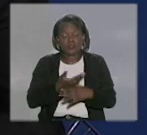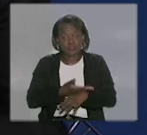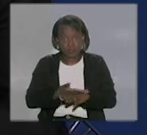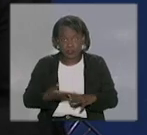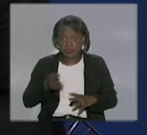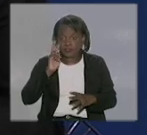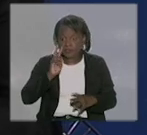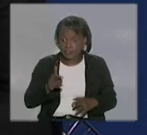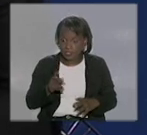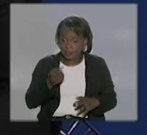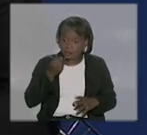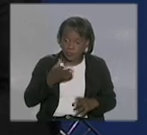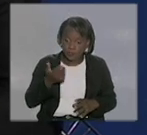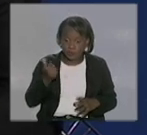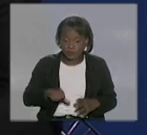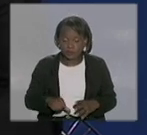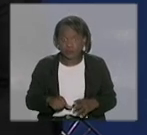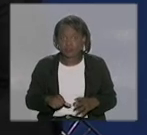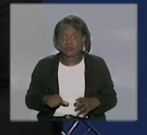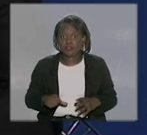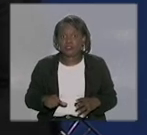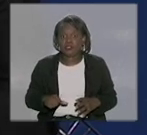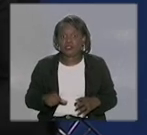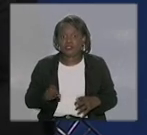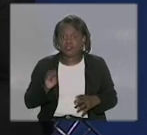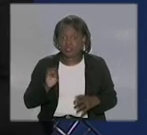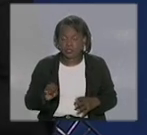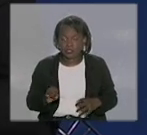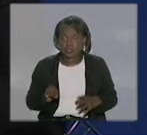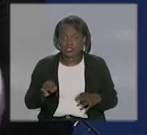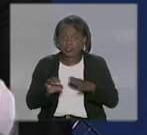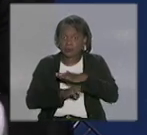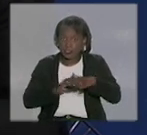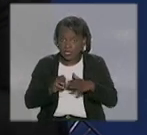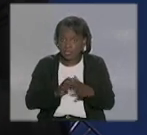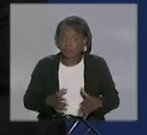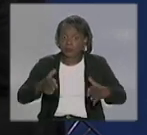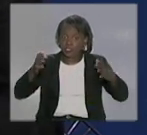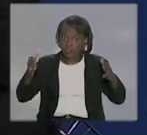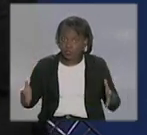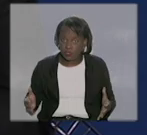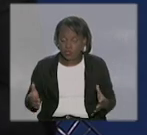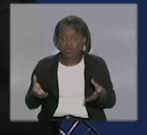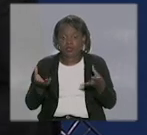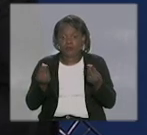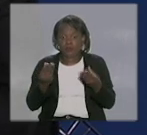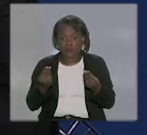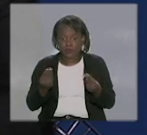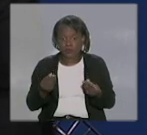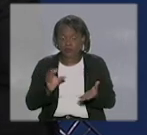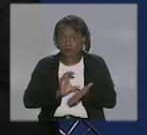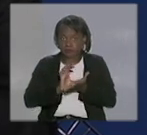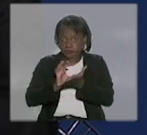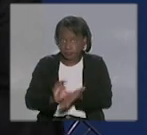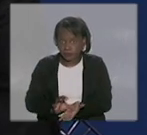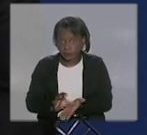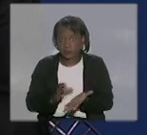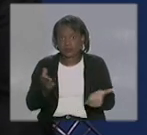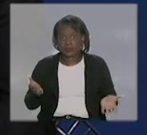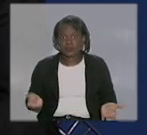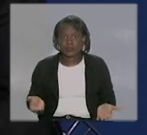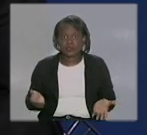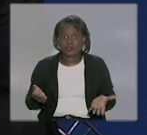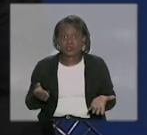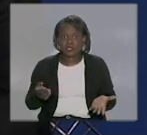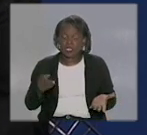geralmente só vale a pena a gente fazer isso quando é uma empresa de porte maior, é um volume de crédito ou de